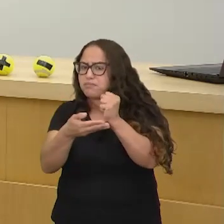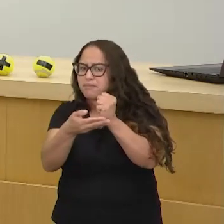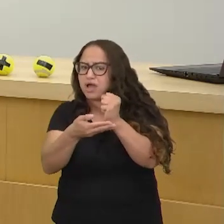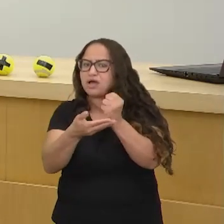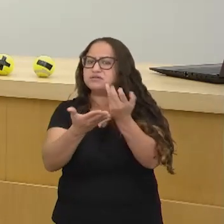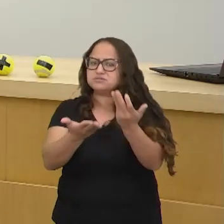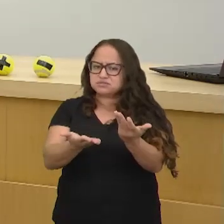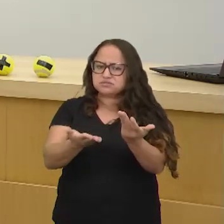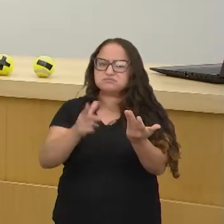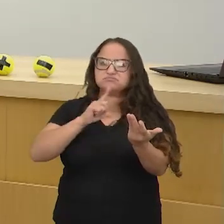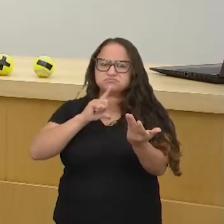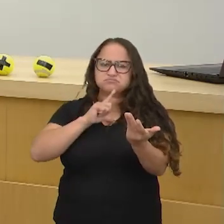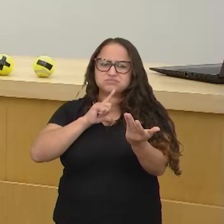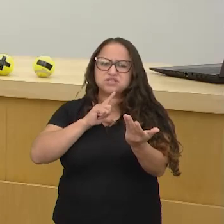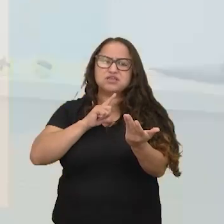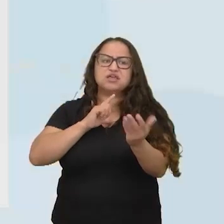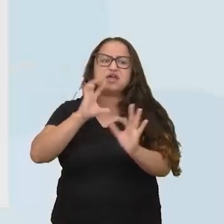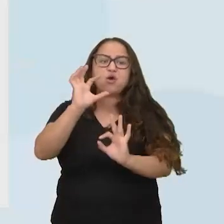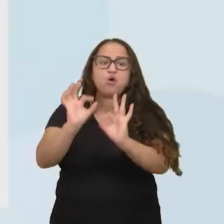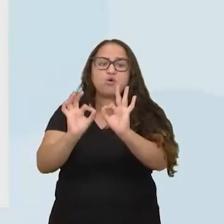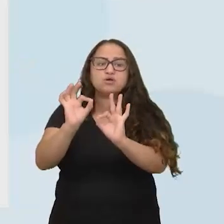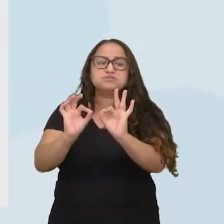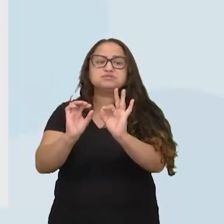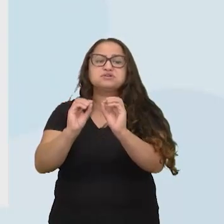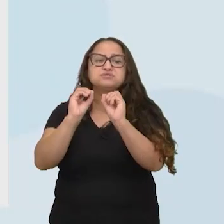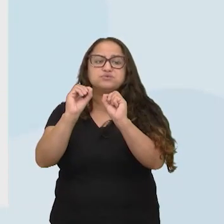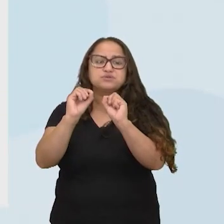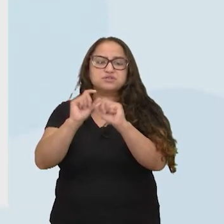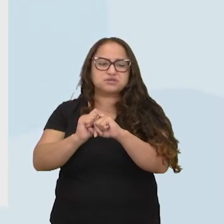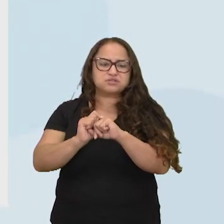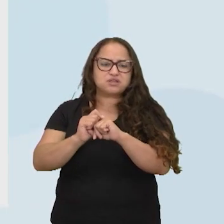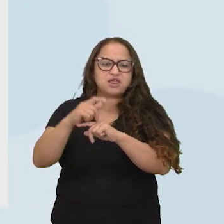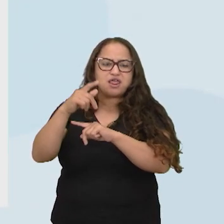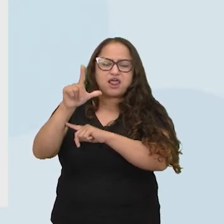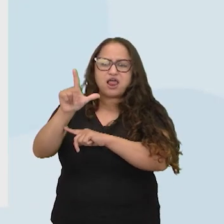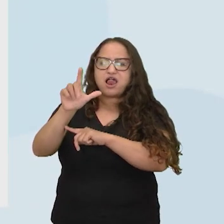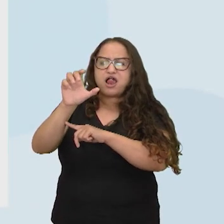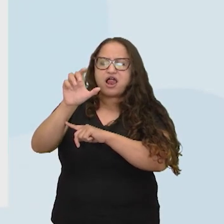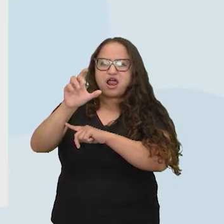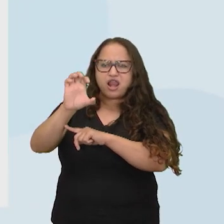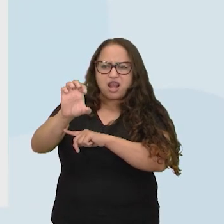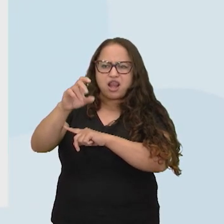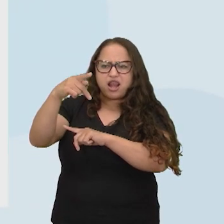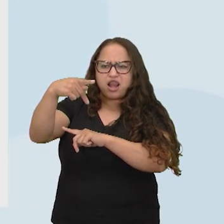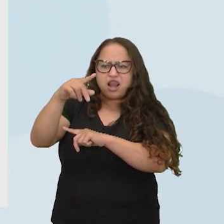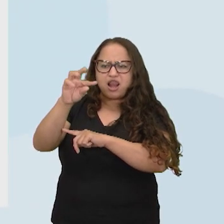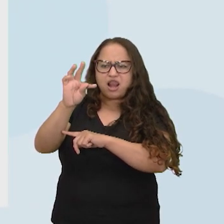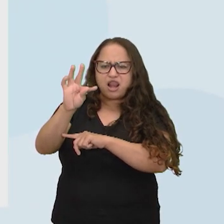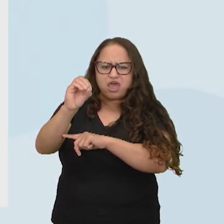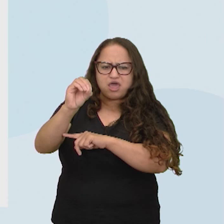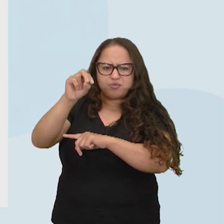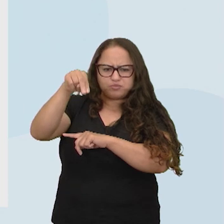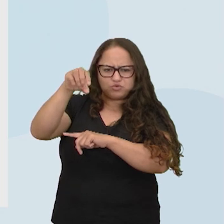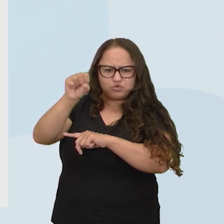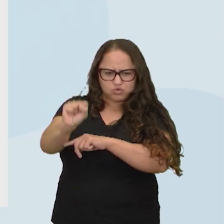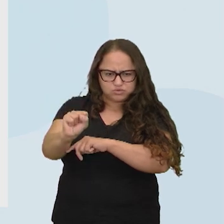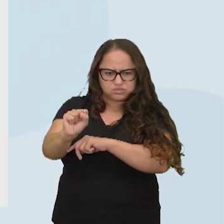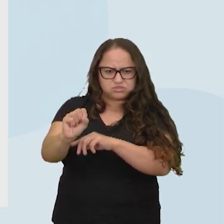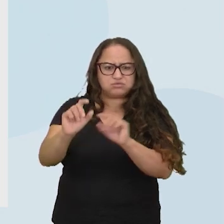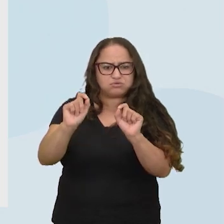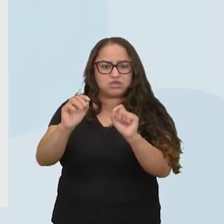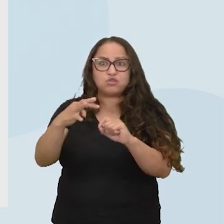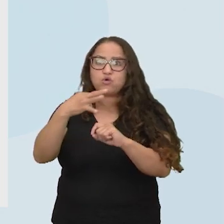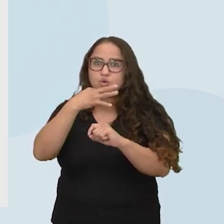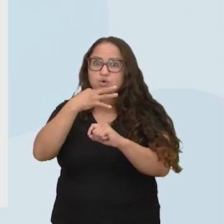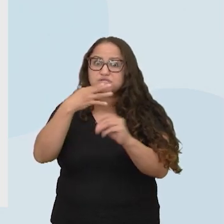básicas, né? Que são formadas por o quê, ó? Aqui tem lá os leptons, certo? Os quarks, que vamos conhecer